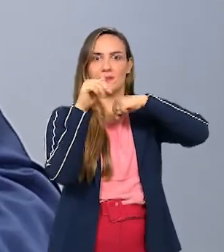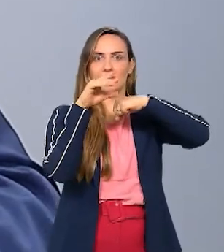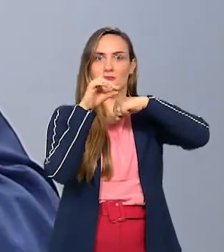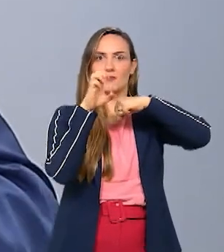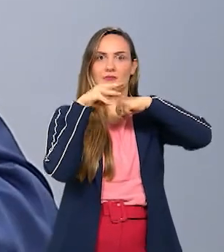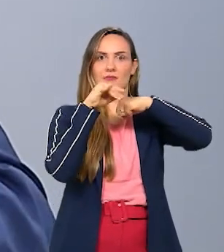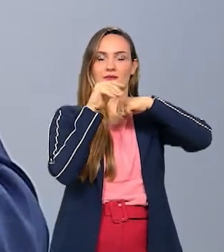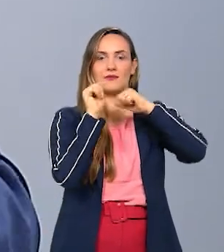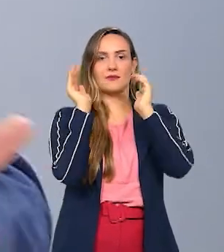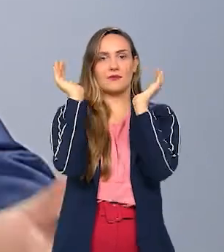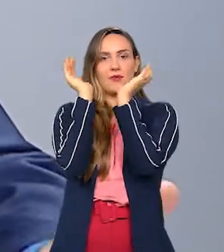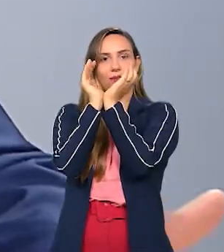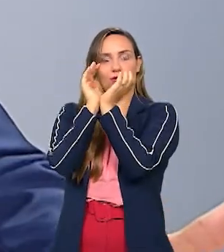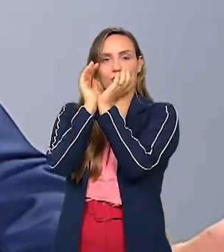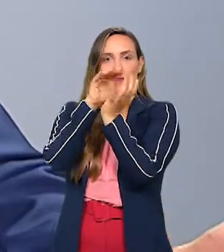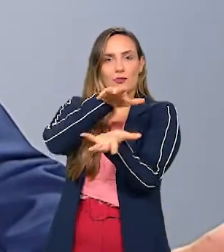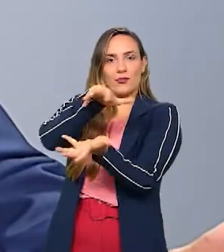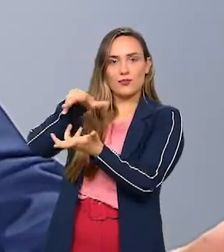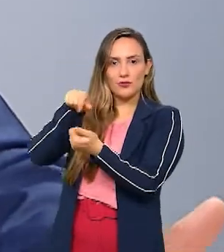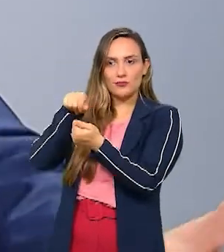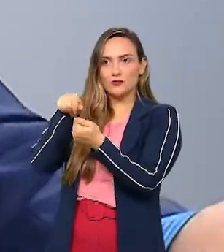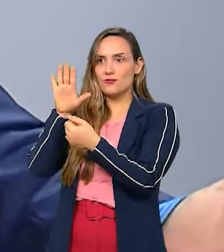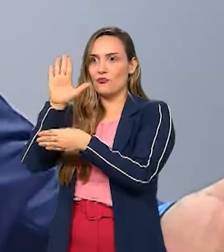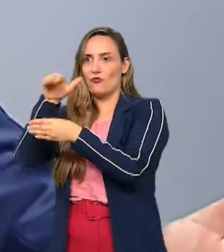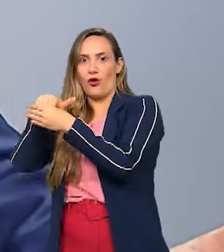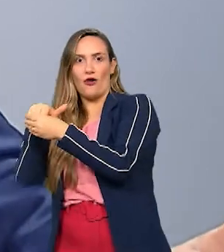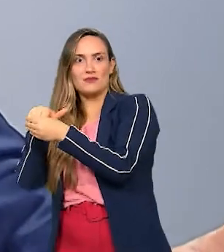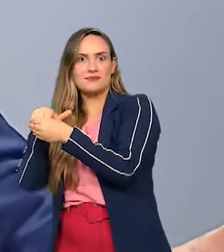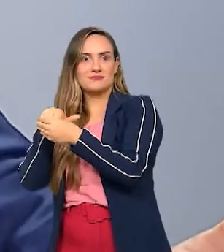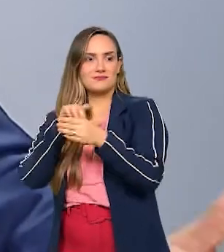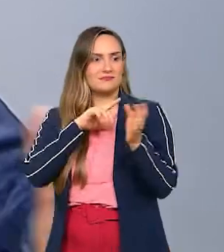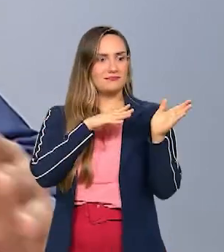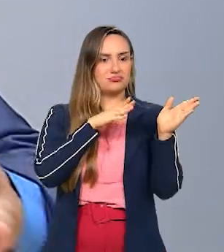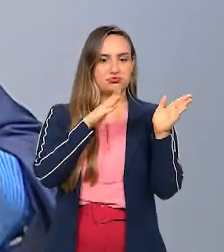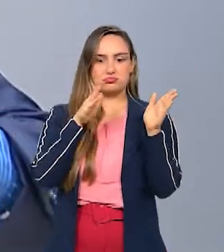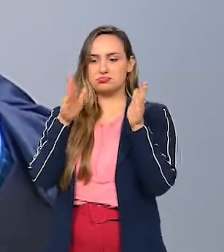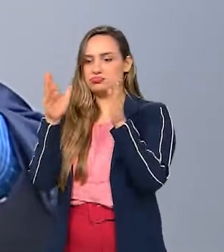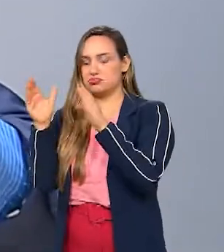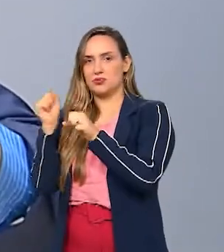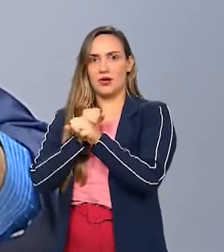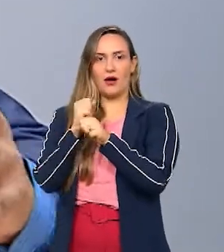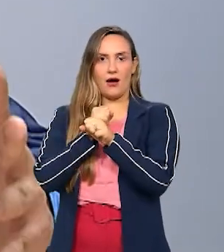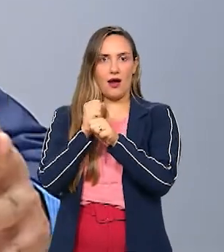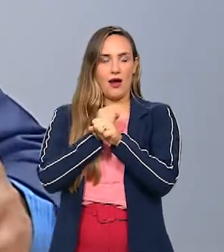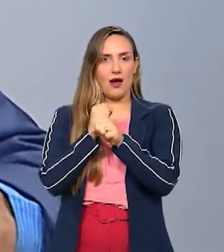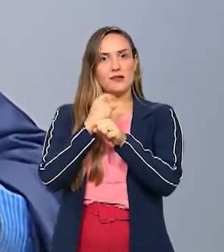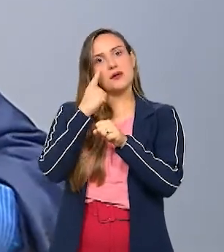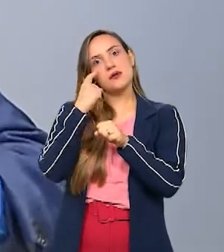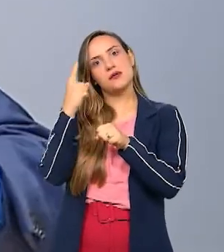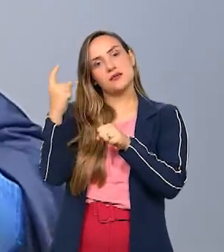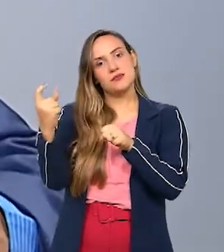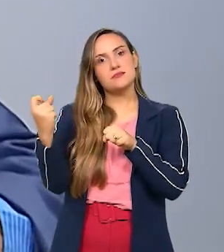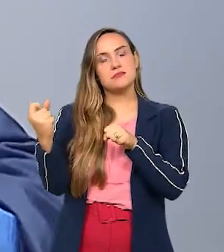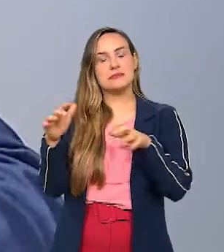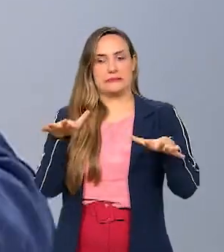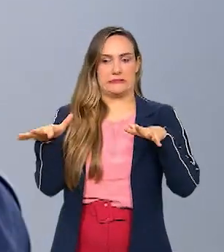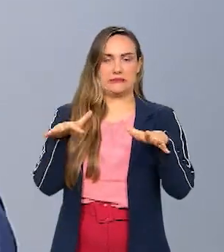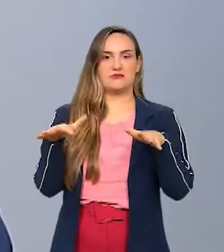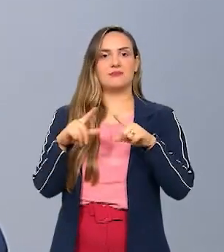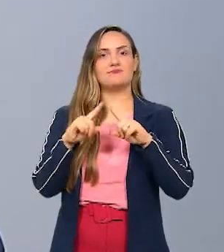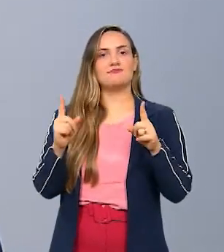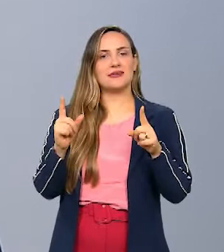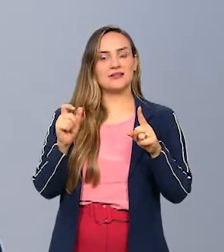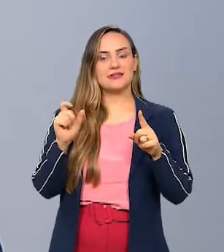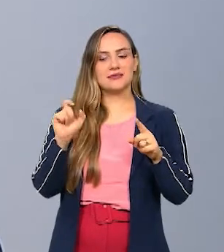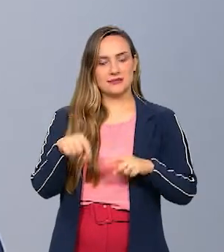pandemia, a Copa do Mundo, eleição, enfim, então um ano bem interessante, um pouco tumultuado,